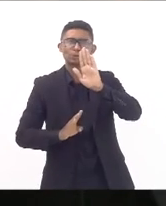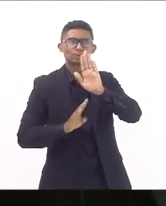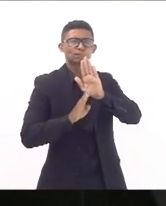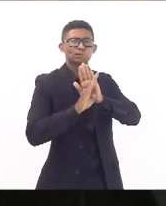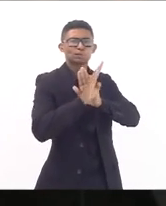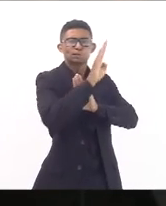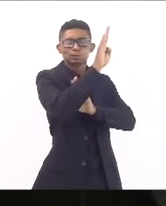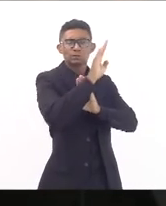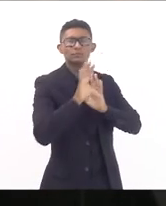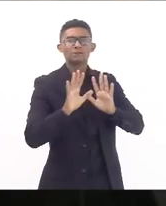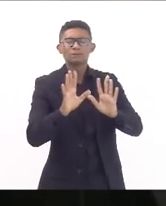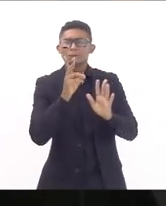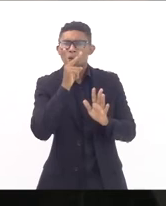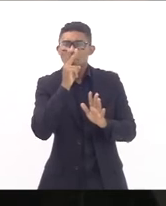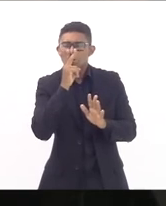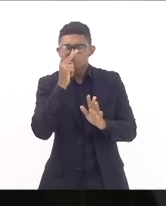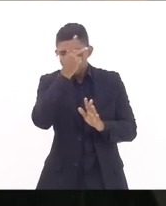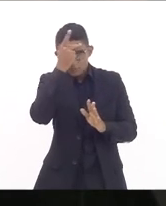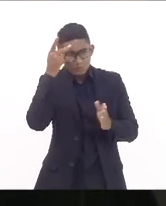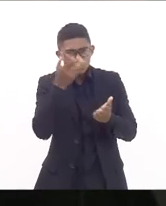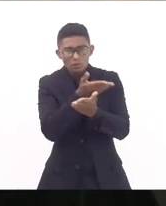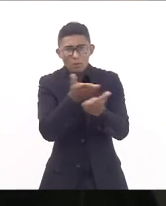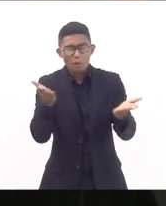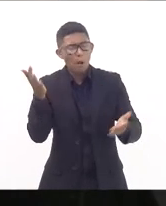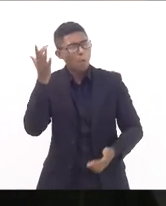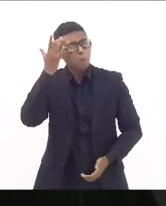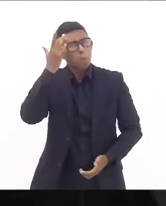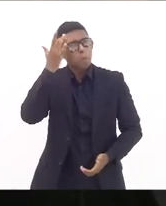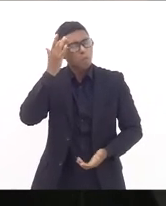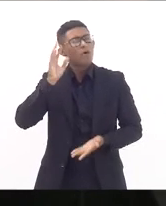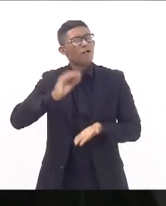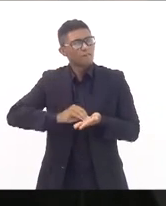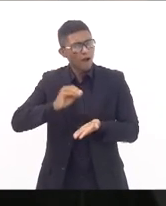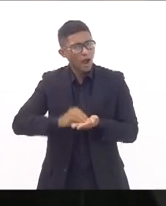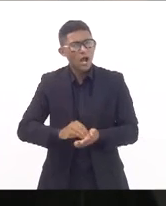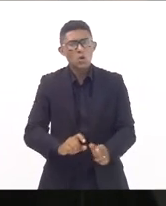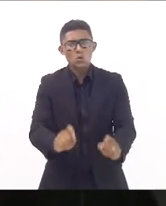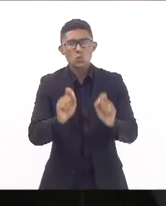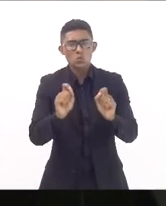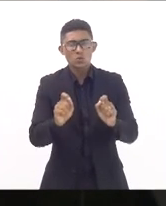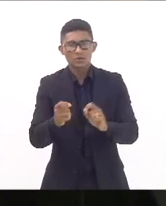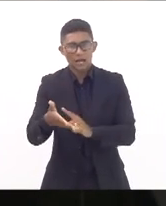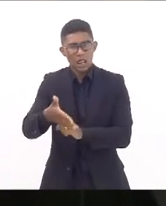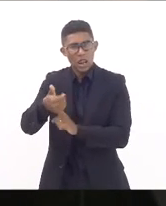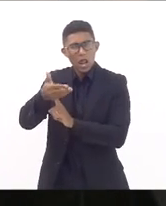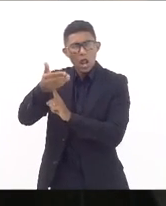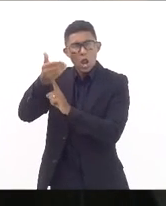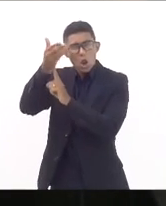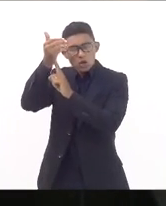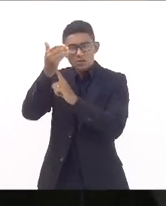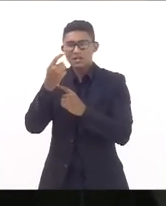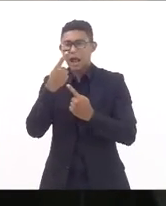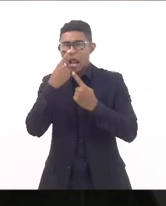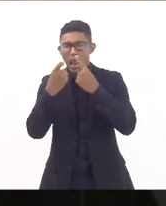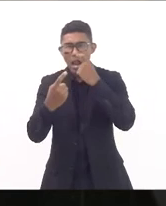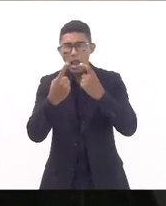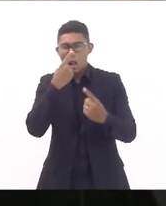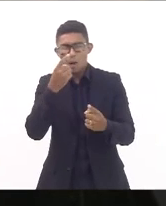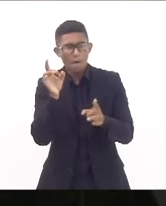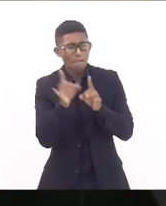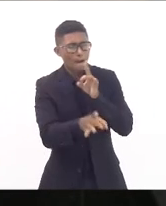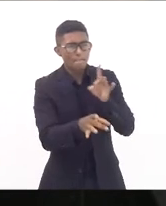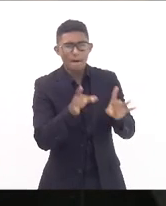a conscientização para que as pessoas elas venham entender o verdadeiro perigo do descarte dos lixos eletrônicos.